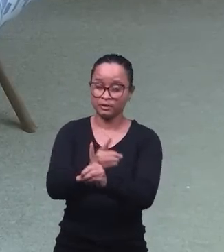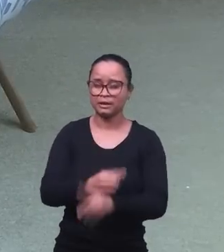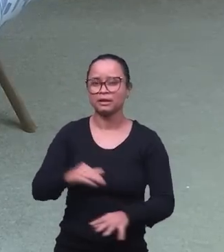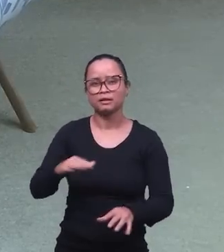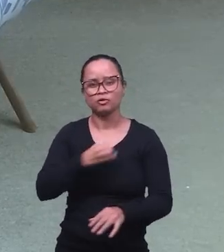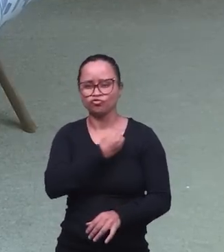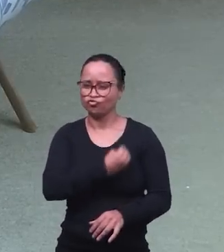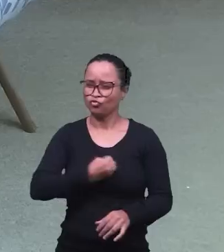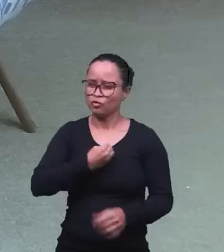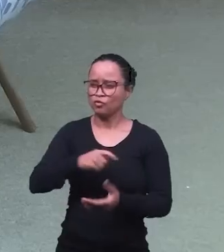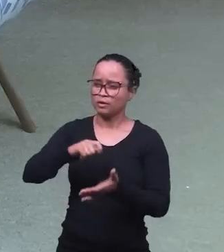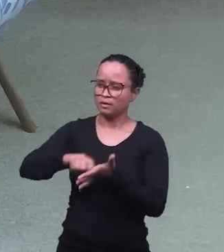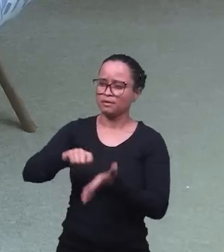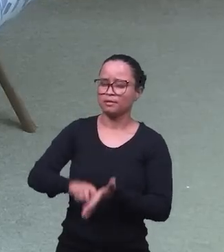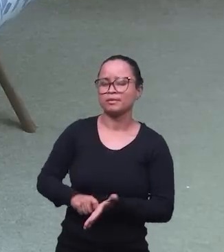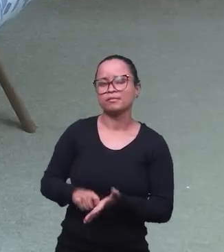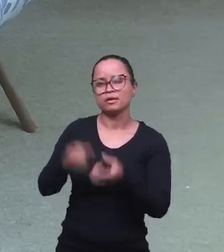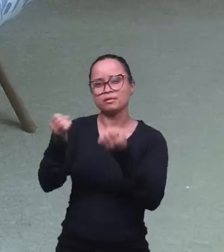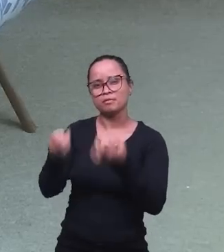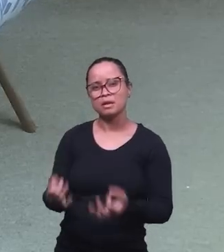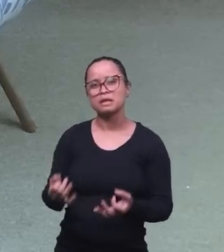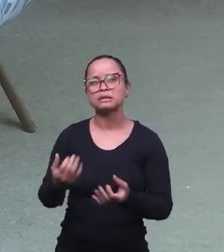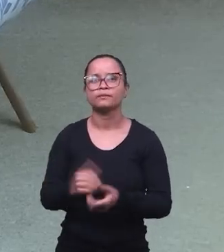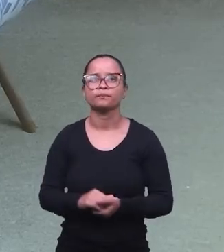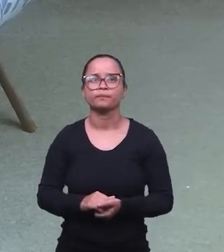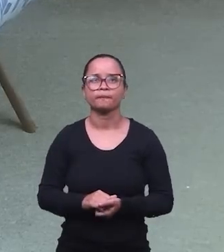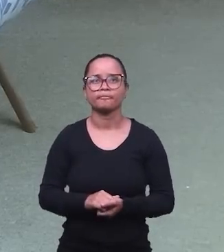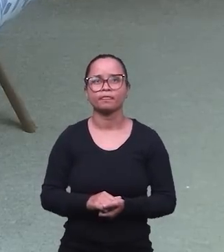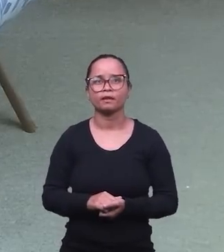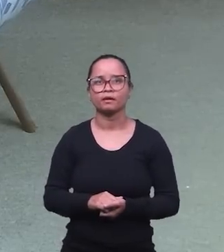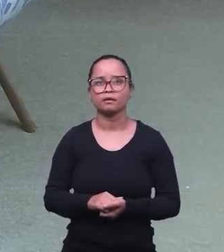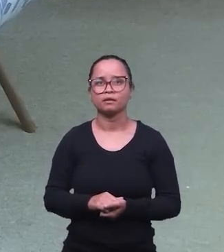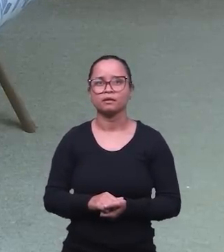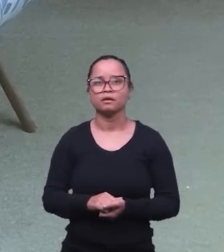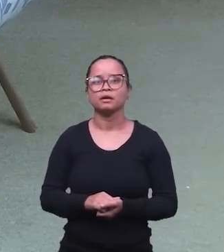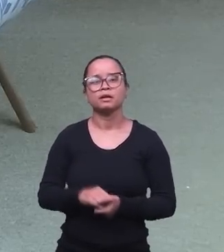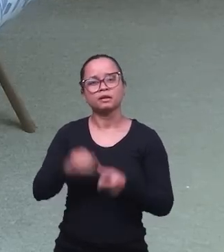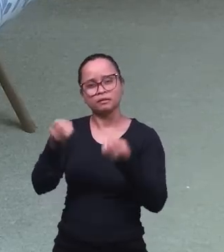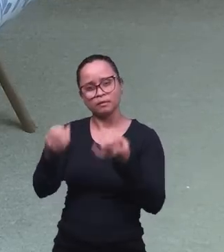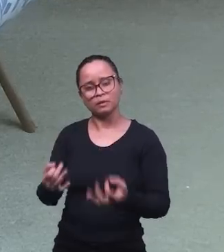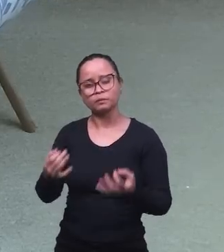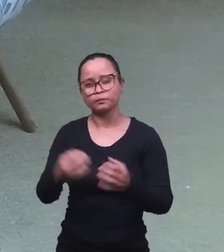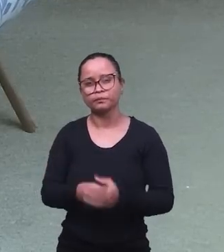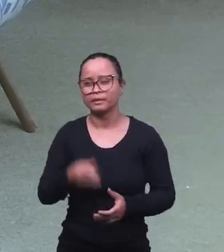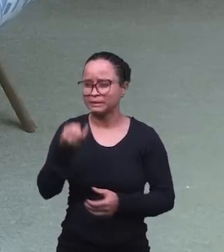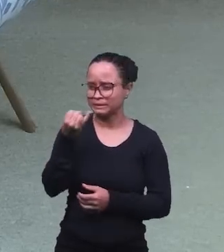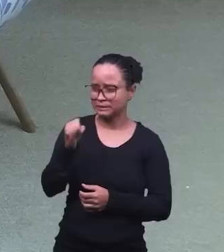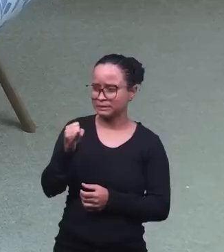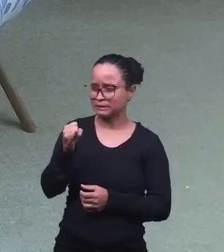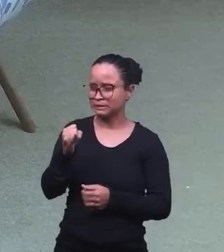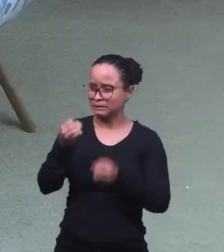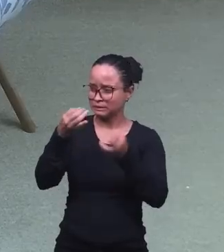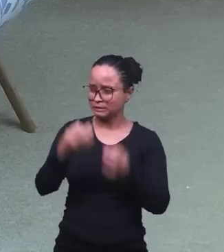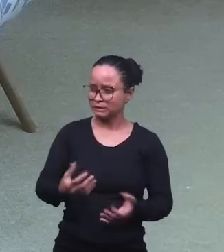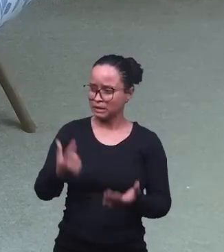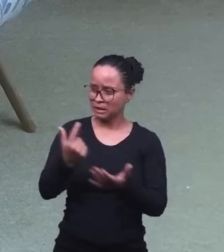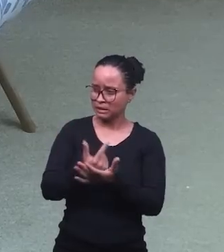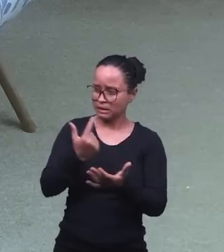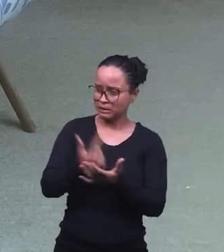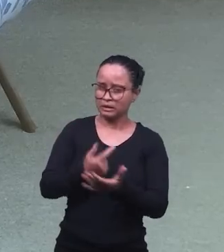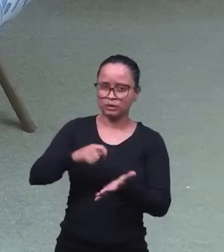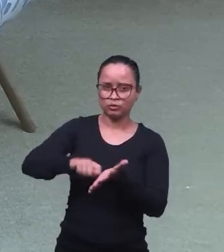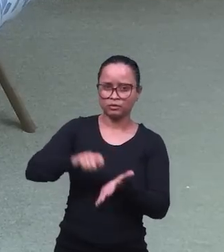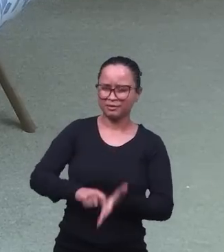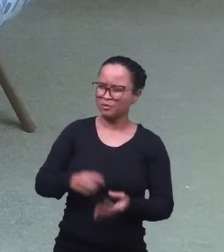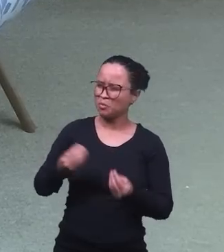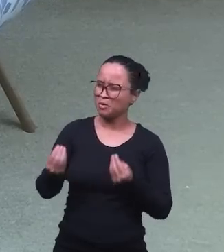mesmo o apóstolo João, quando ele escreve, ele fala o seguinte, né, ali nos evangelhos, ele diz que se tivesse que relatar no livro, não teria